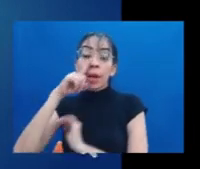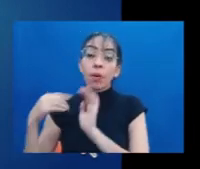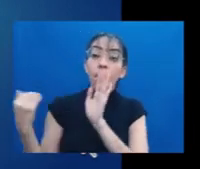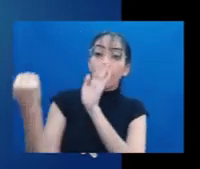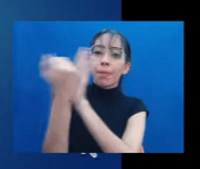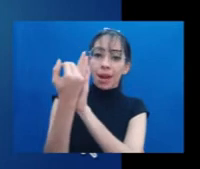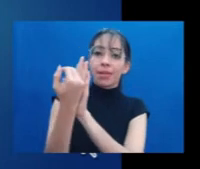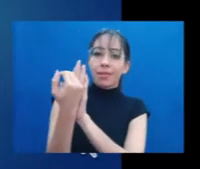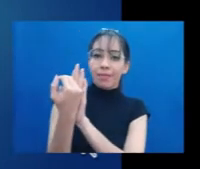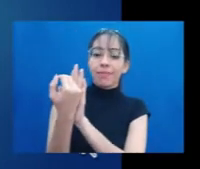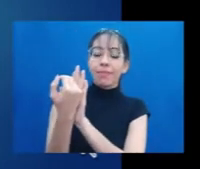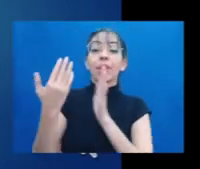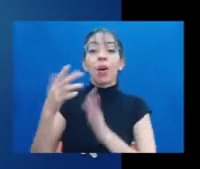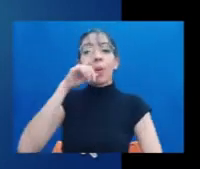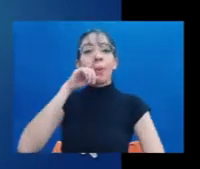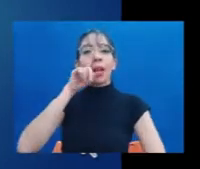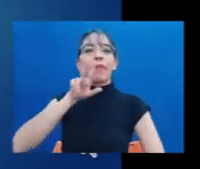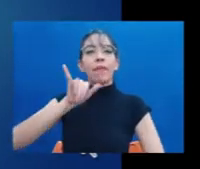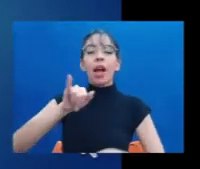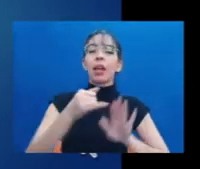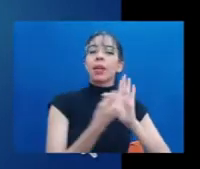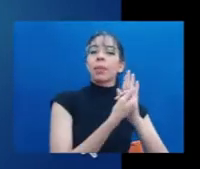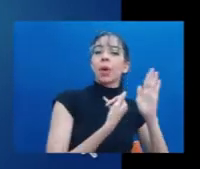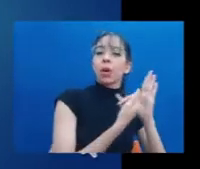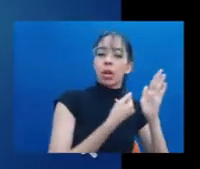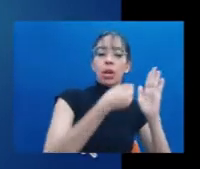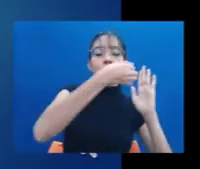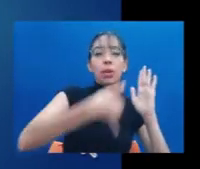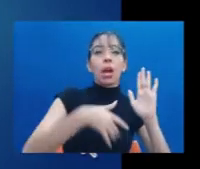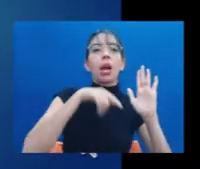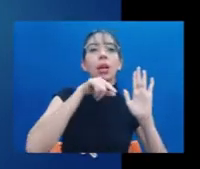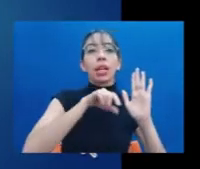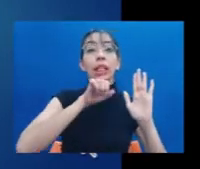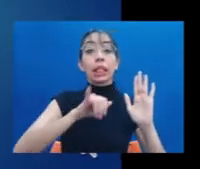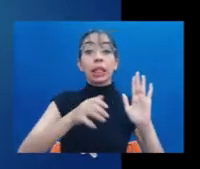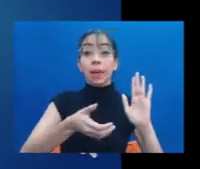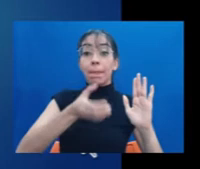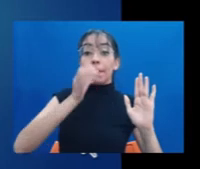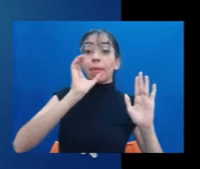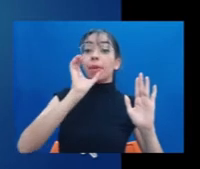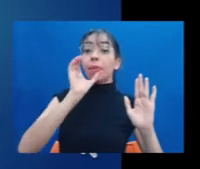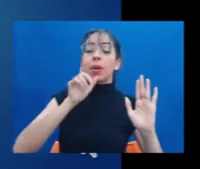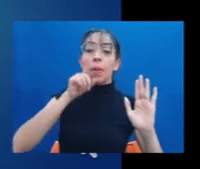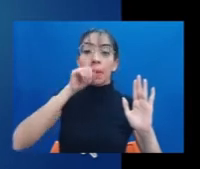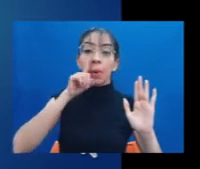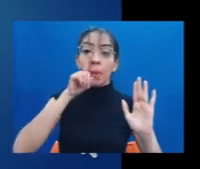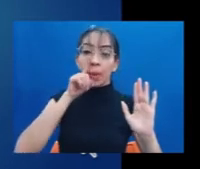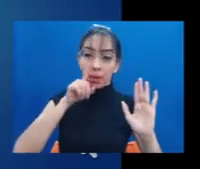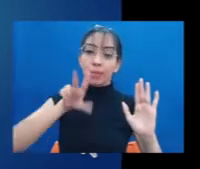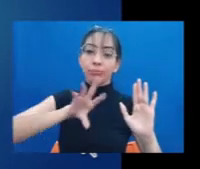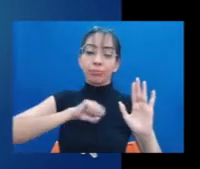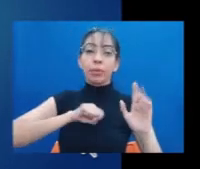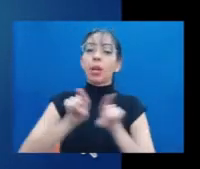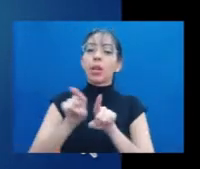exemplo. Então, lá na FISP já vai ter a identificação dos danos. Então, substância, produto químico danoso, se for engolido ou inalado,